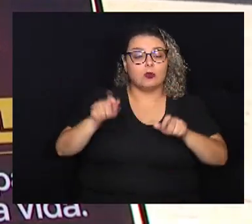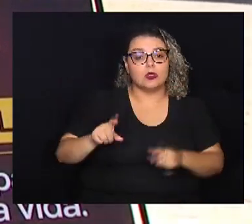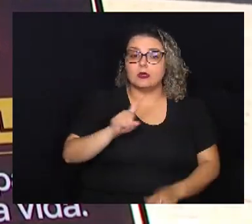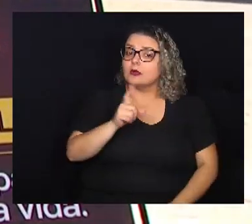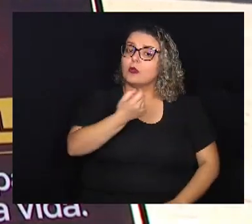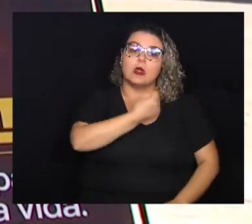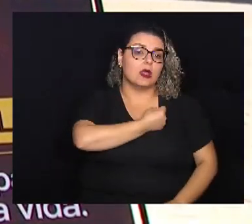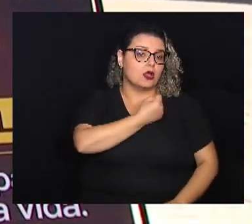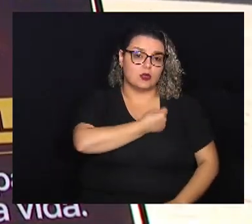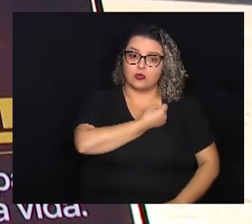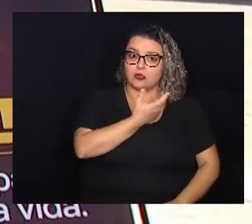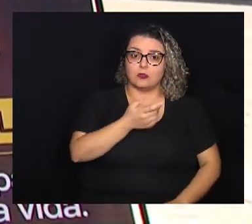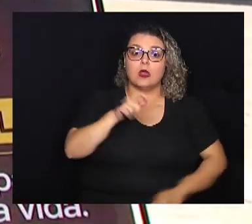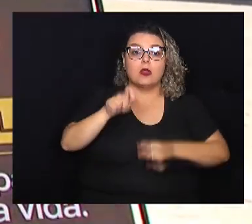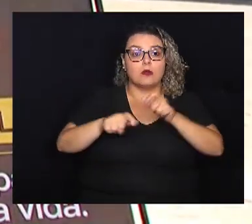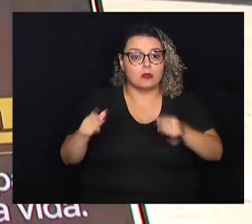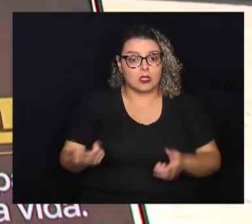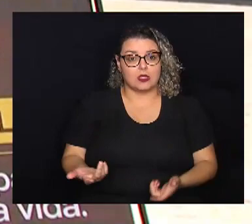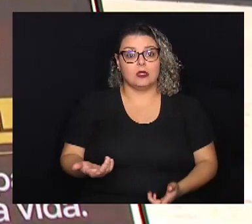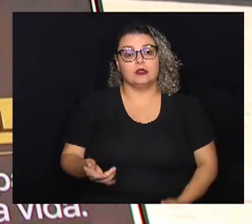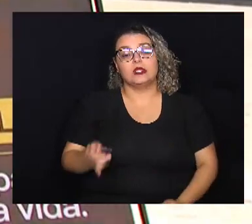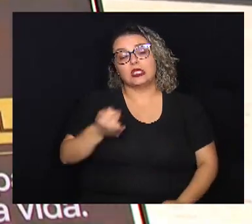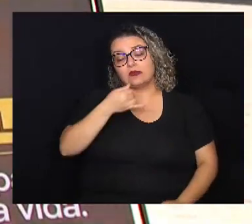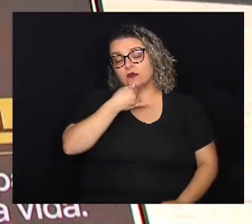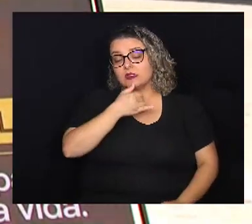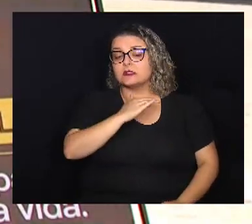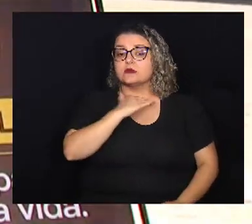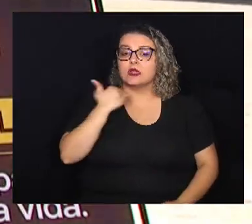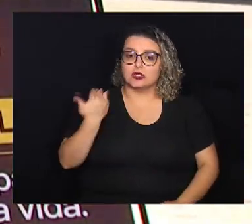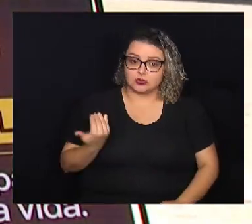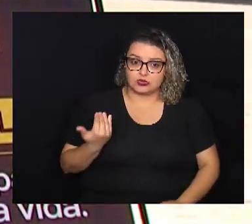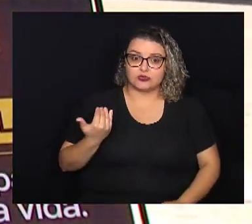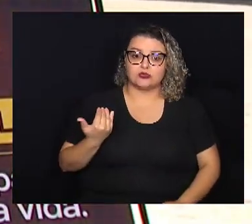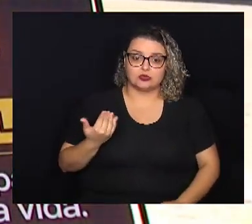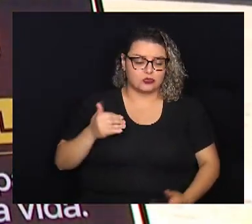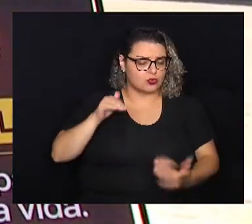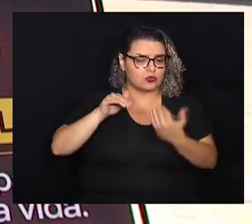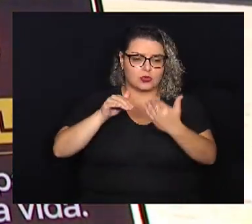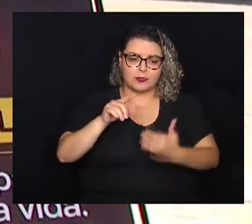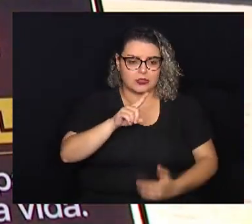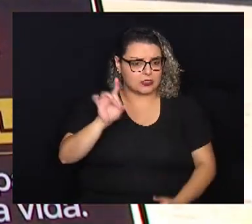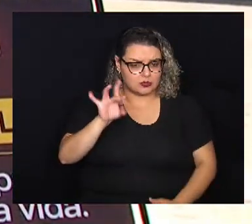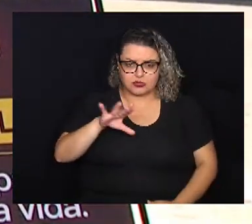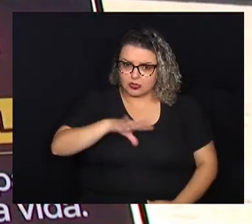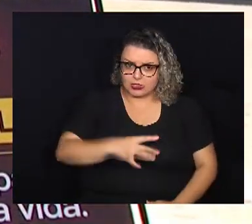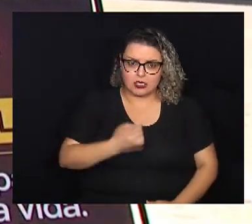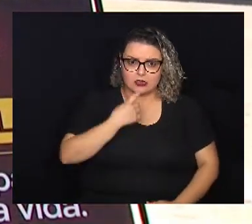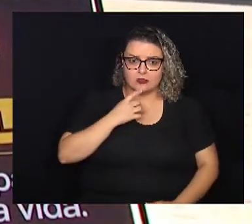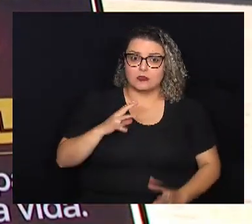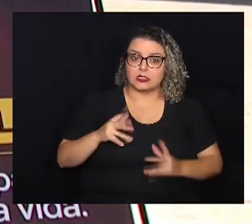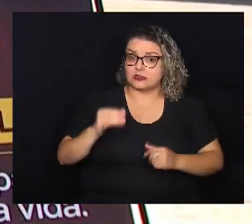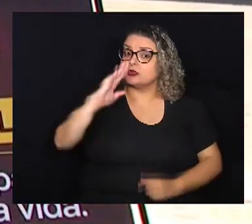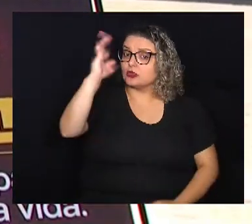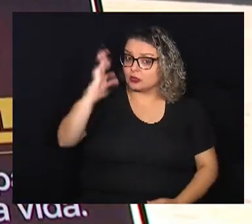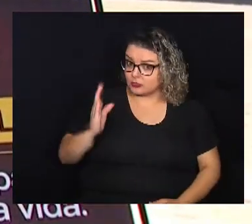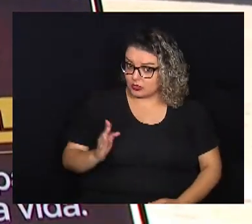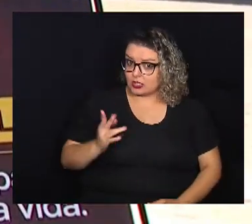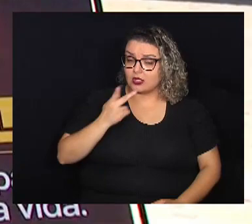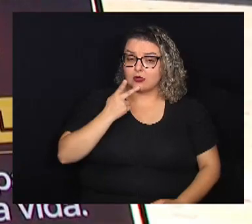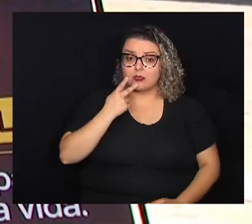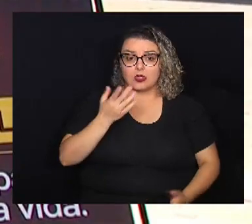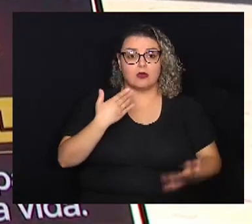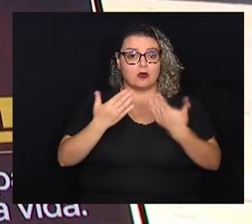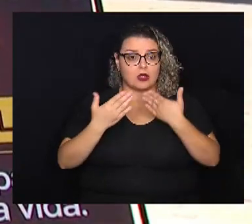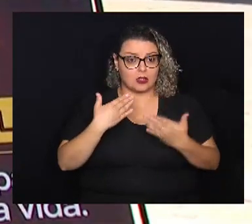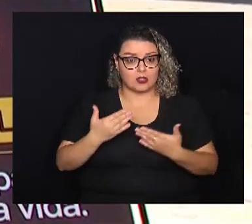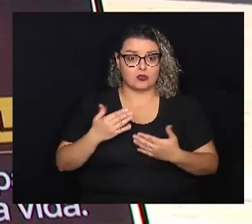números, na verdade, são pessoas que acabam perdendo a vida no trânsito, não só aqui em Campinas, mas em todo o Brasil. E pra falar com a gente